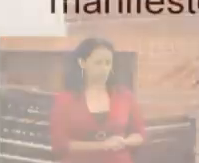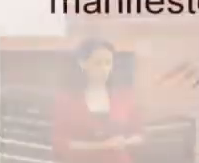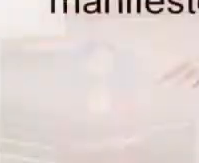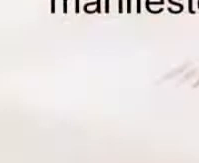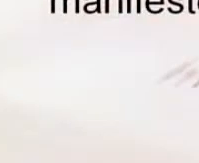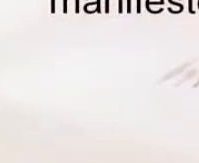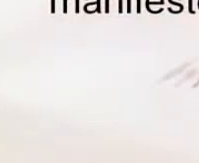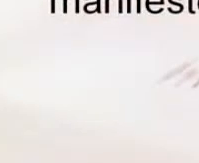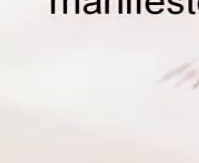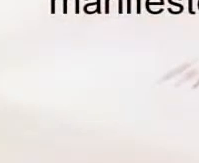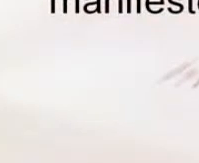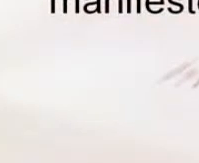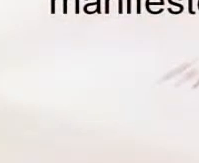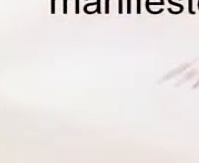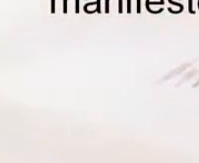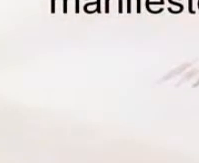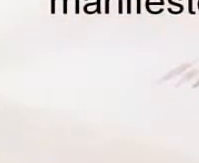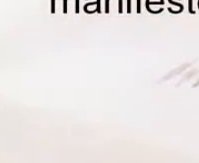ressurreição.